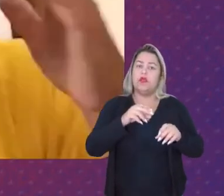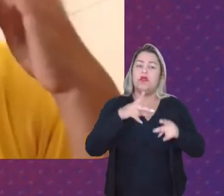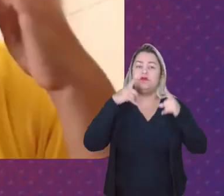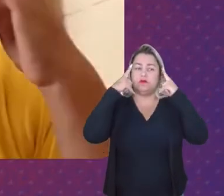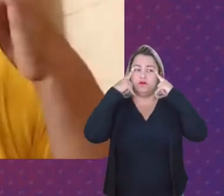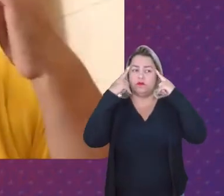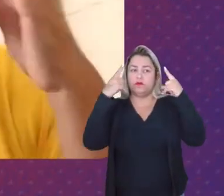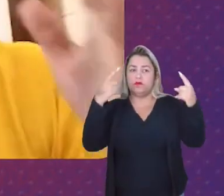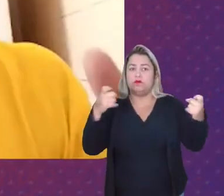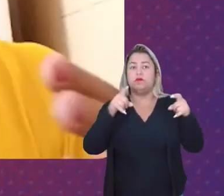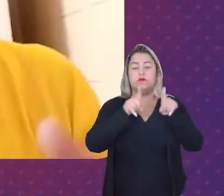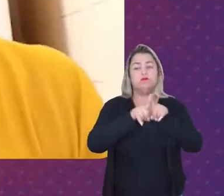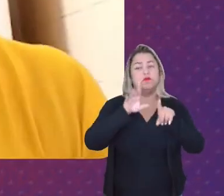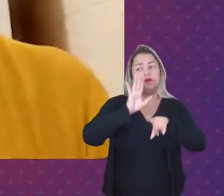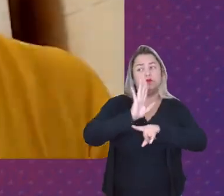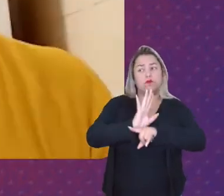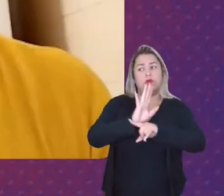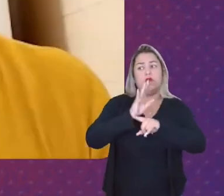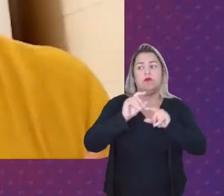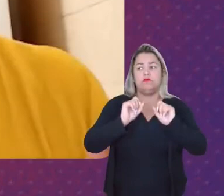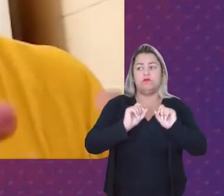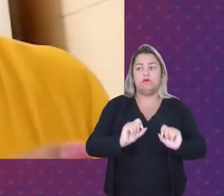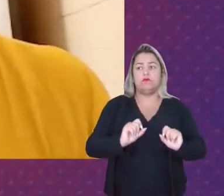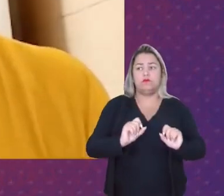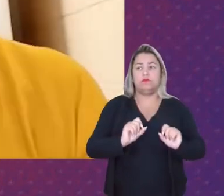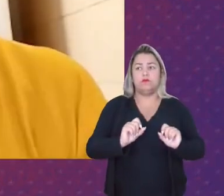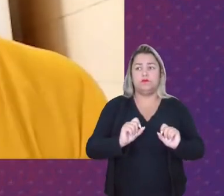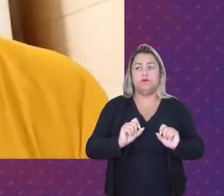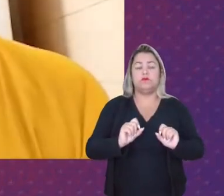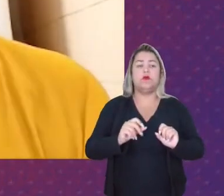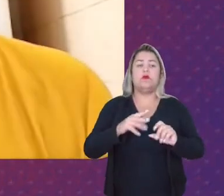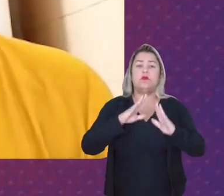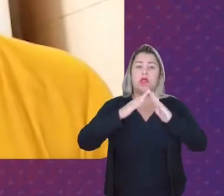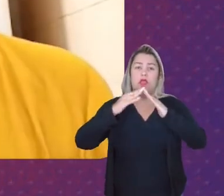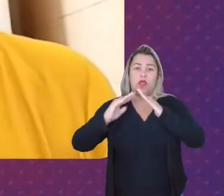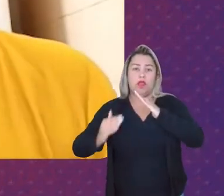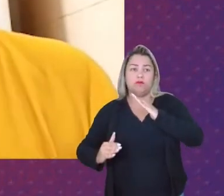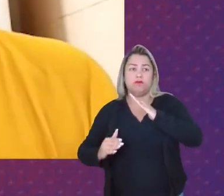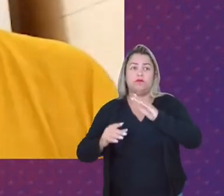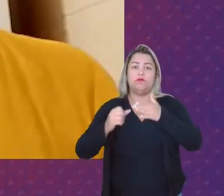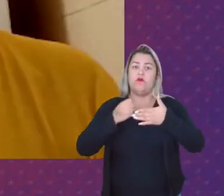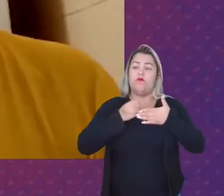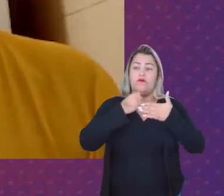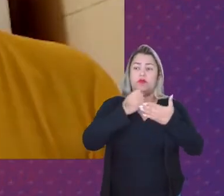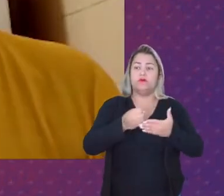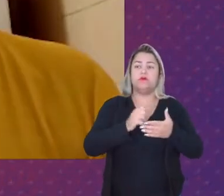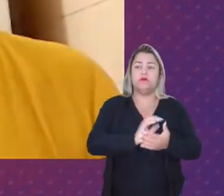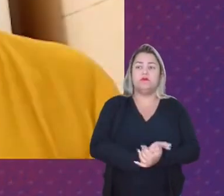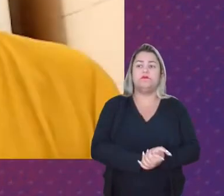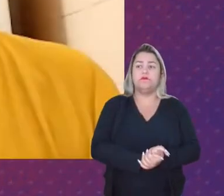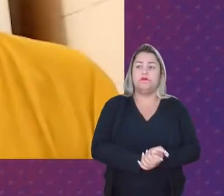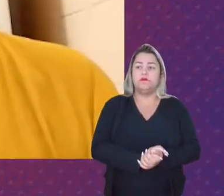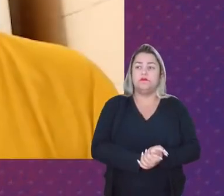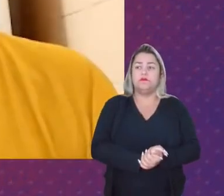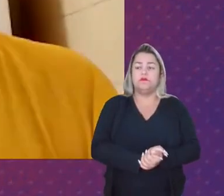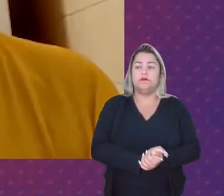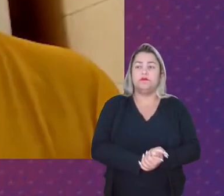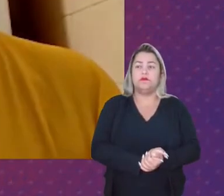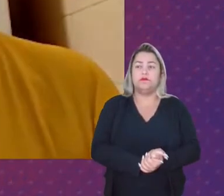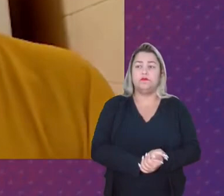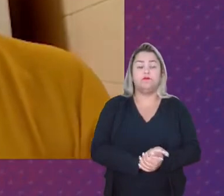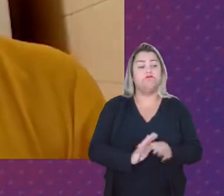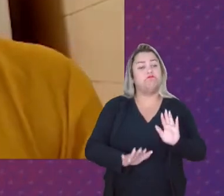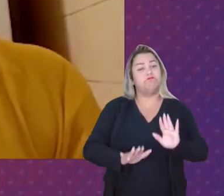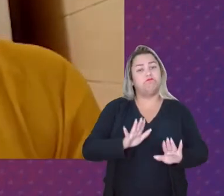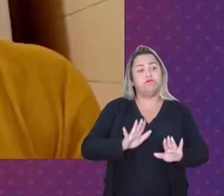violências que a vida, aliás, nas periferias oferece. Então, é mais